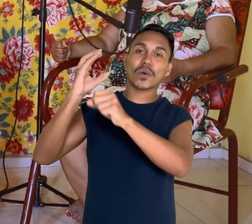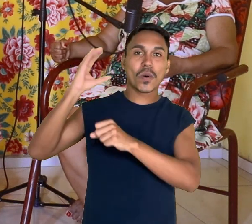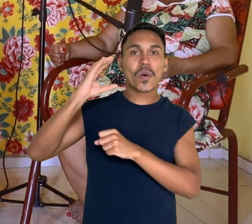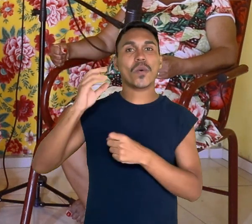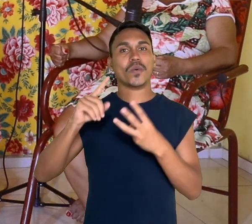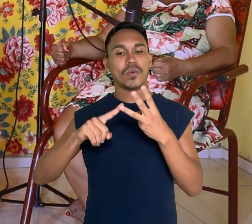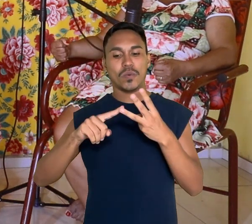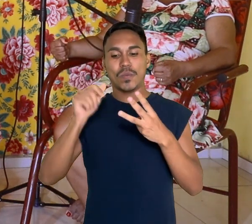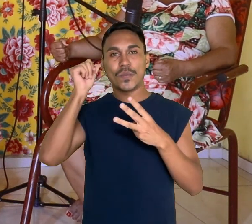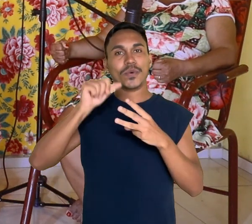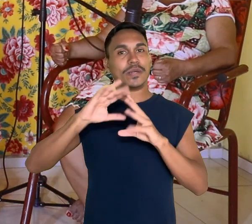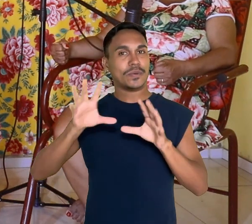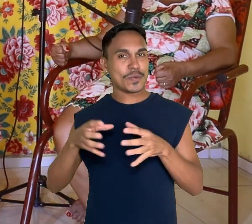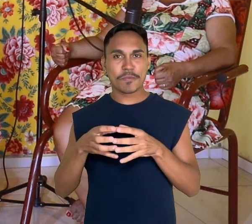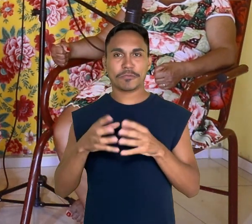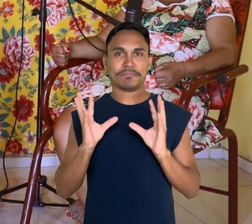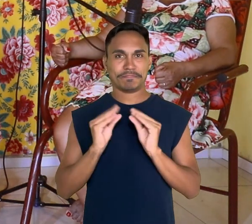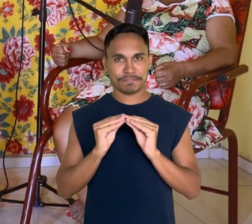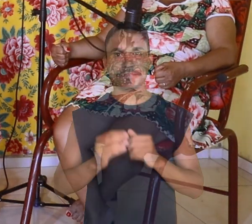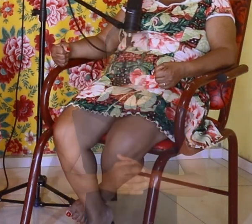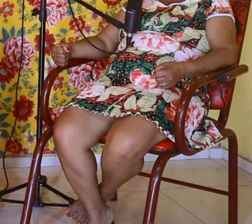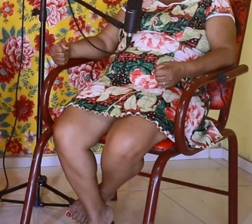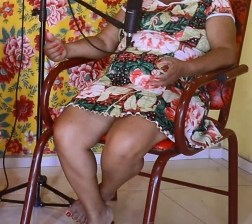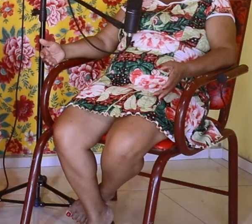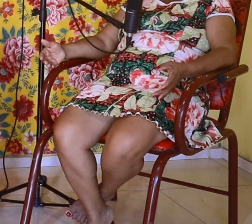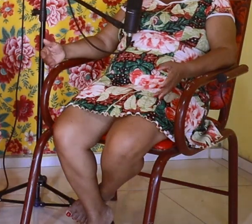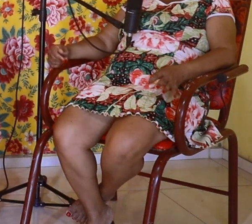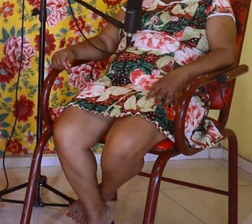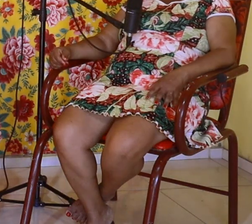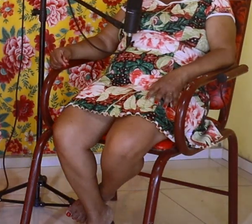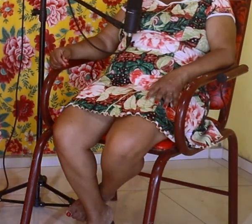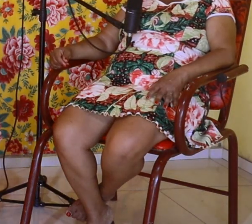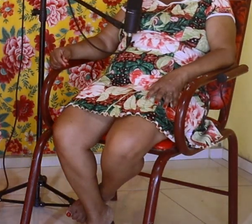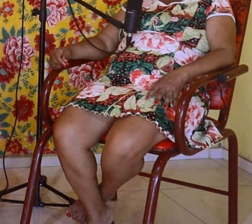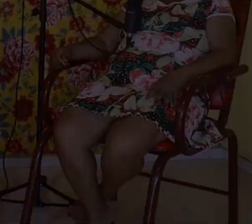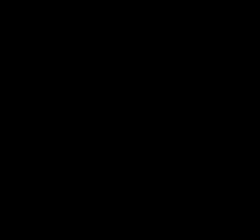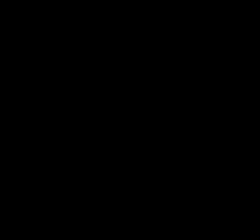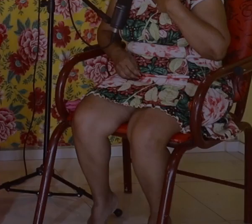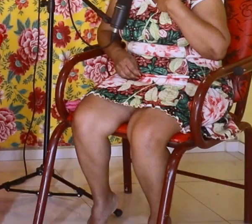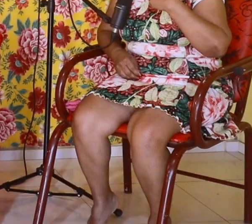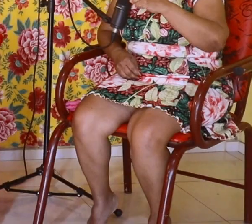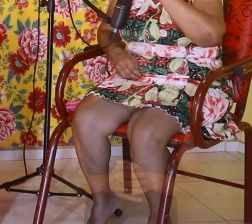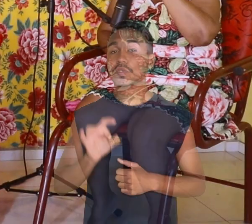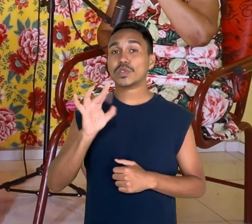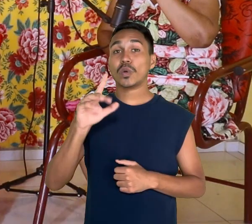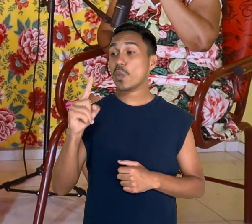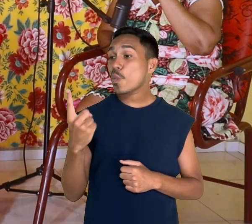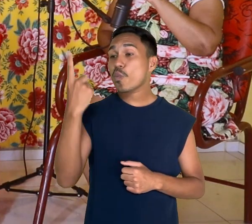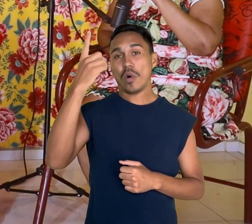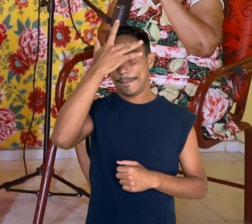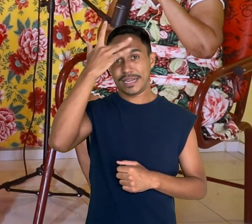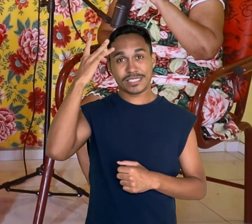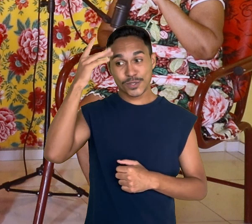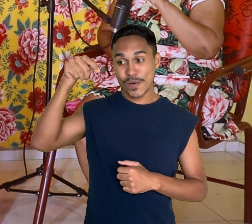sobre a história do corpo, porque sou mulher, enfim. E é isso. Só existiu